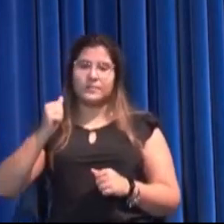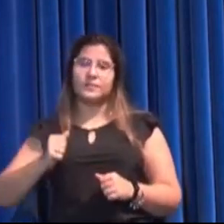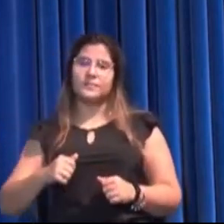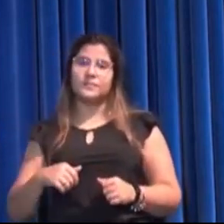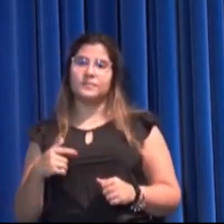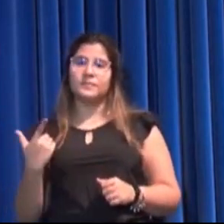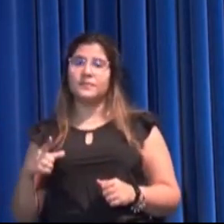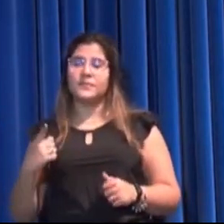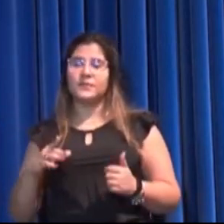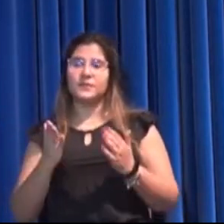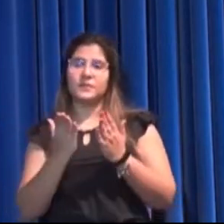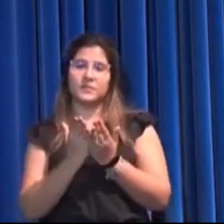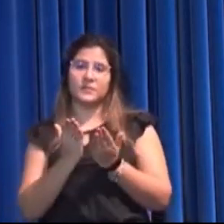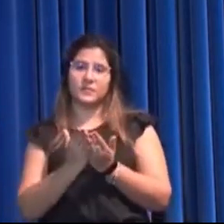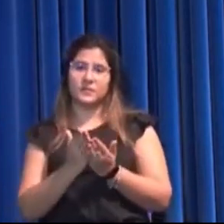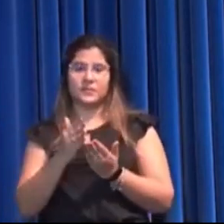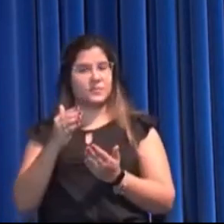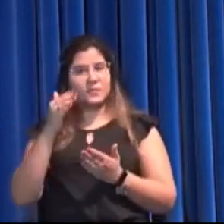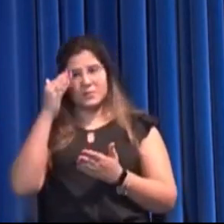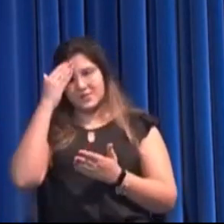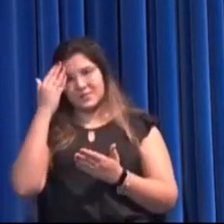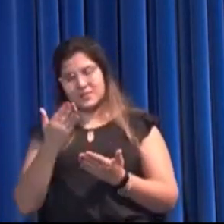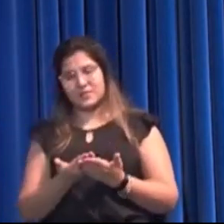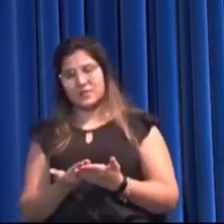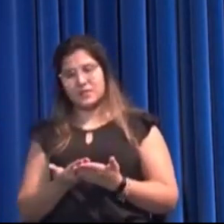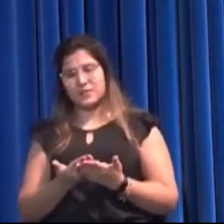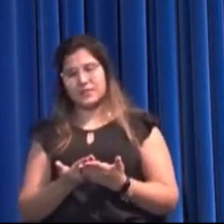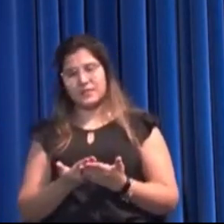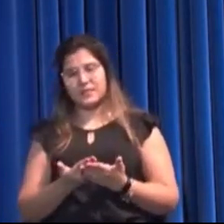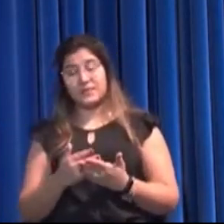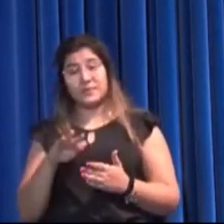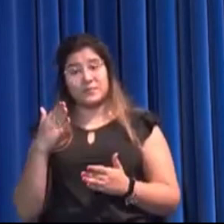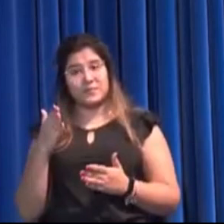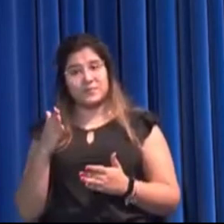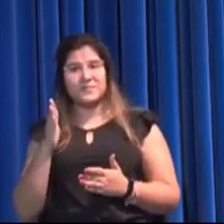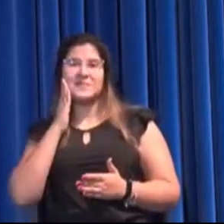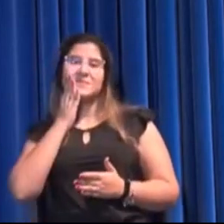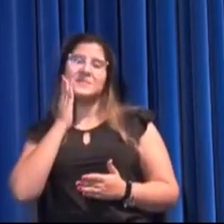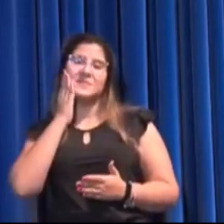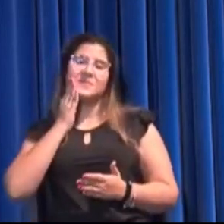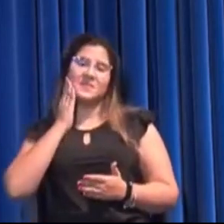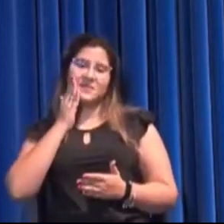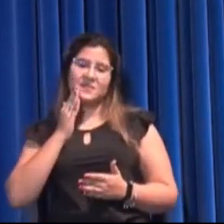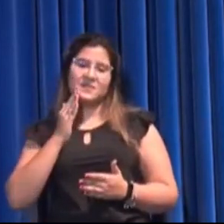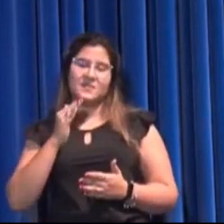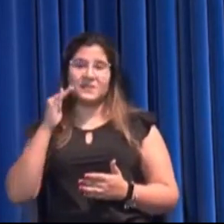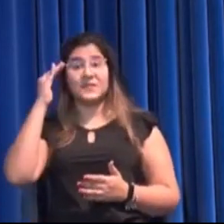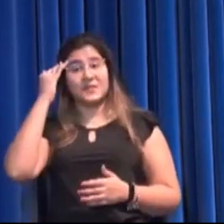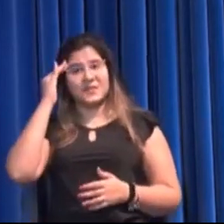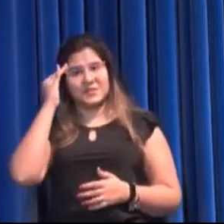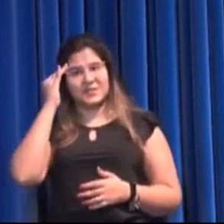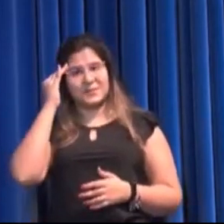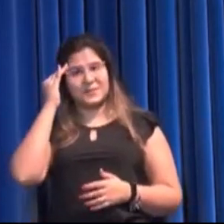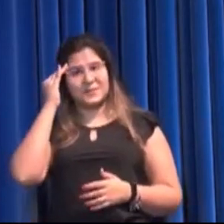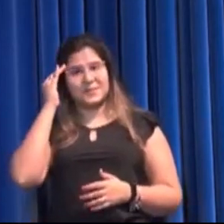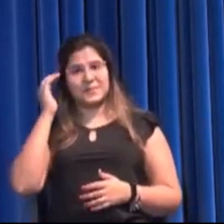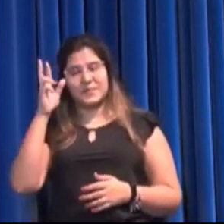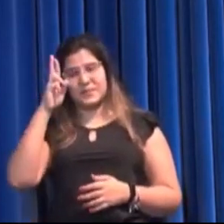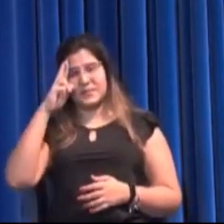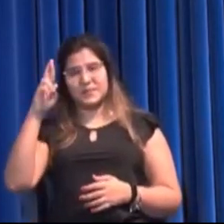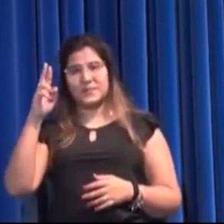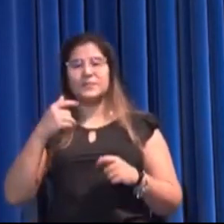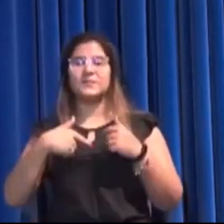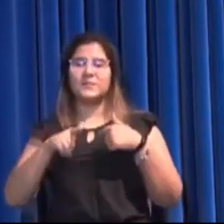Não há cristão que não creia. Então, meus amados, eu sei que o Senhor